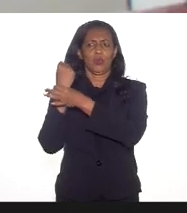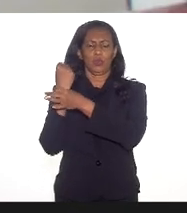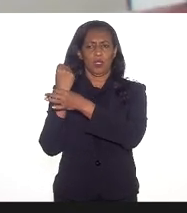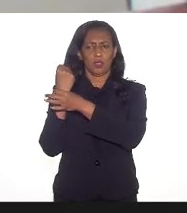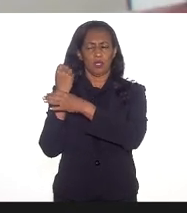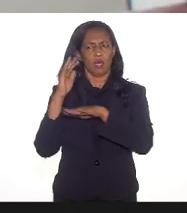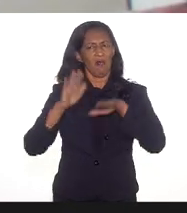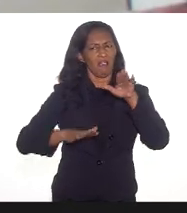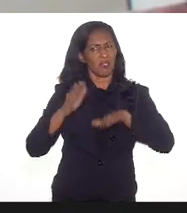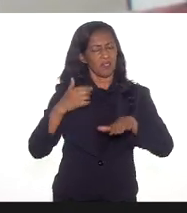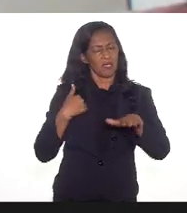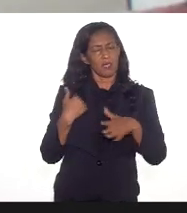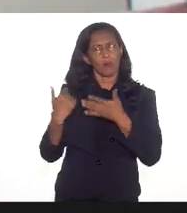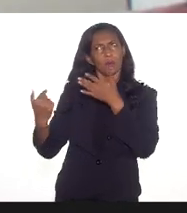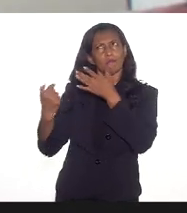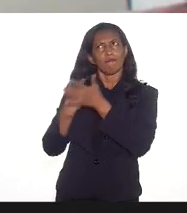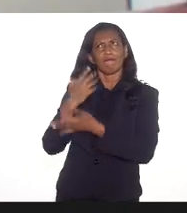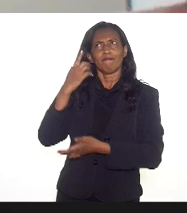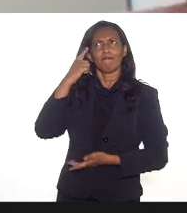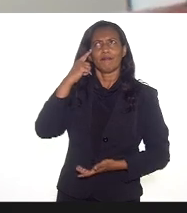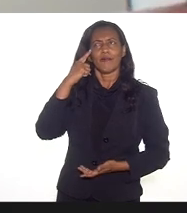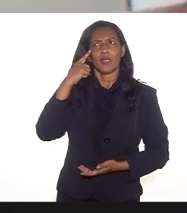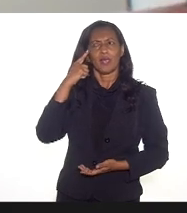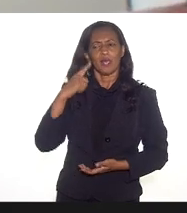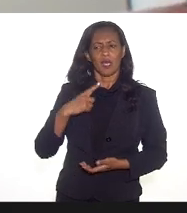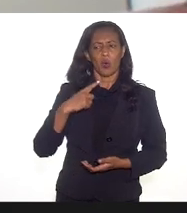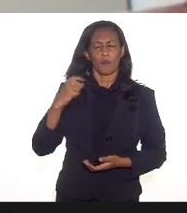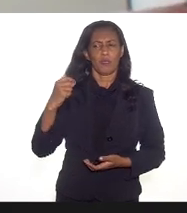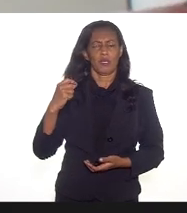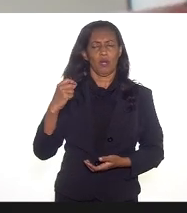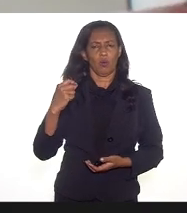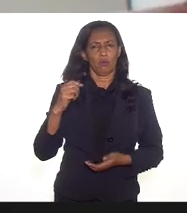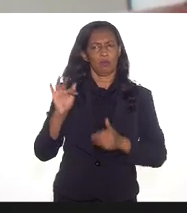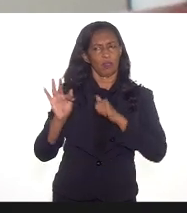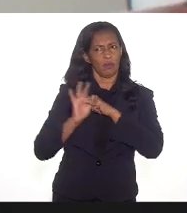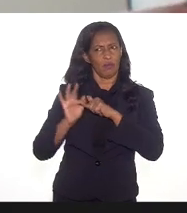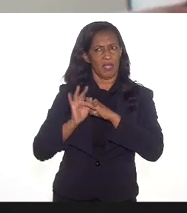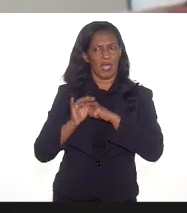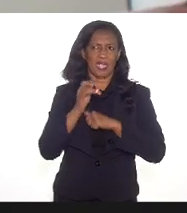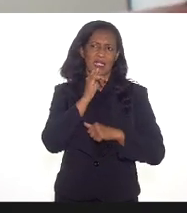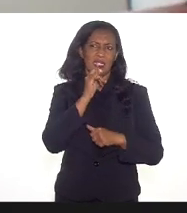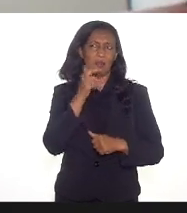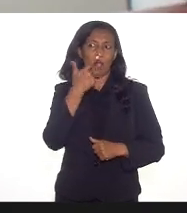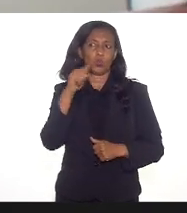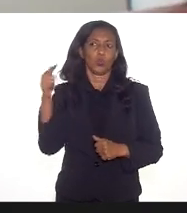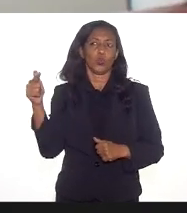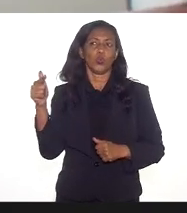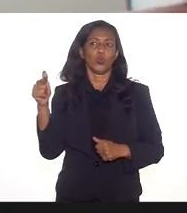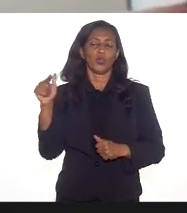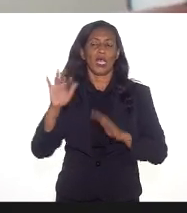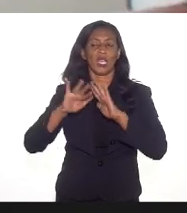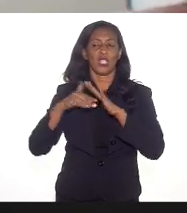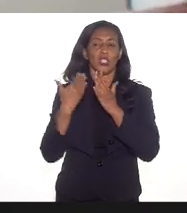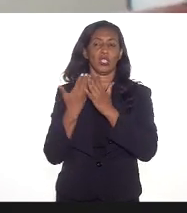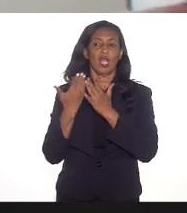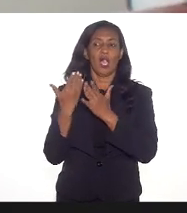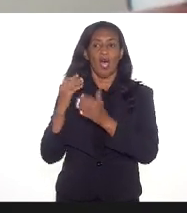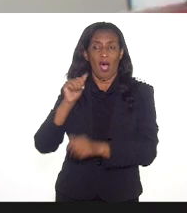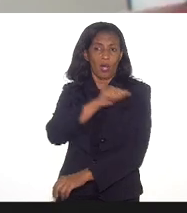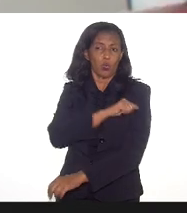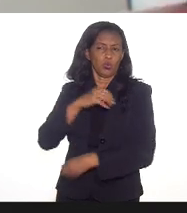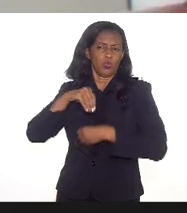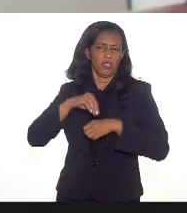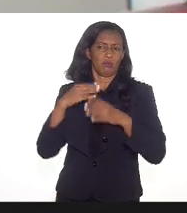a opção da FAETEC, né, por não ter aulas presenciais, né, qual foi o peso nessa